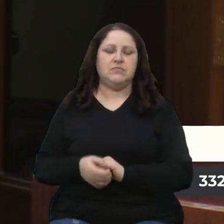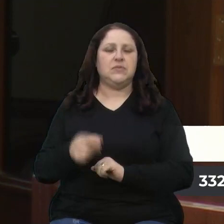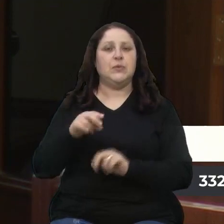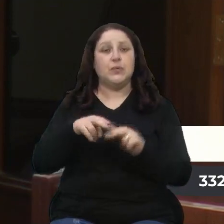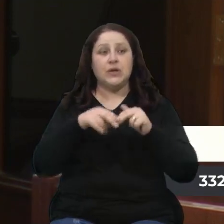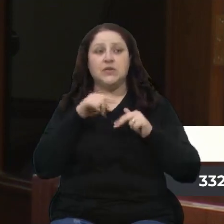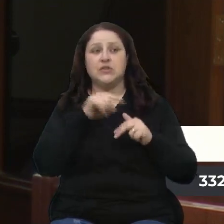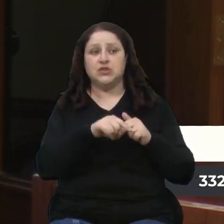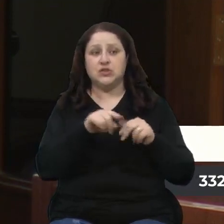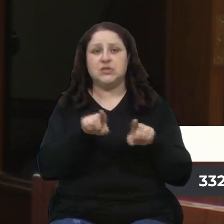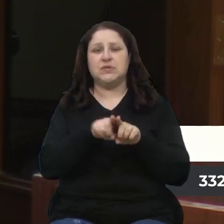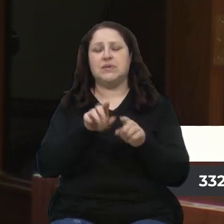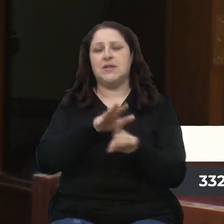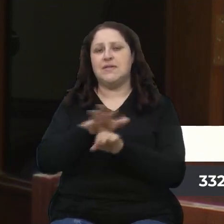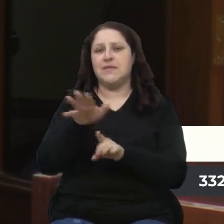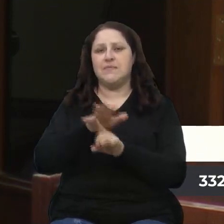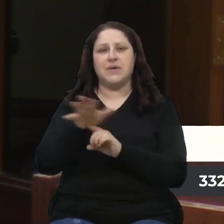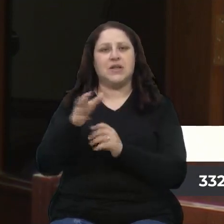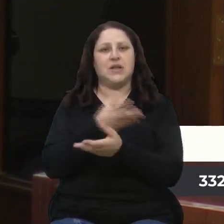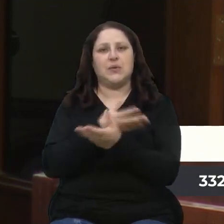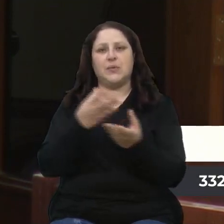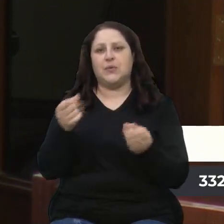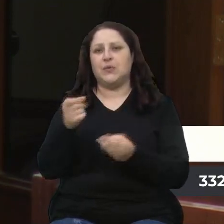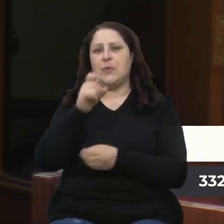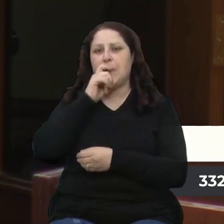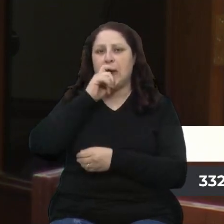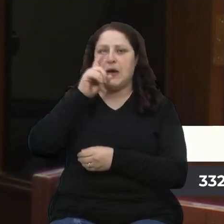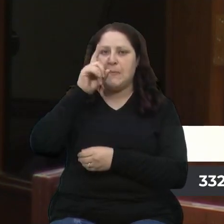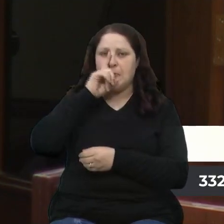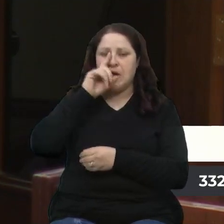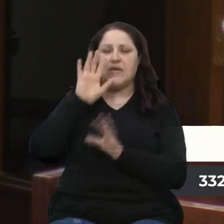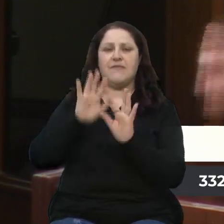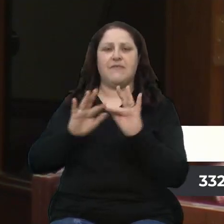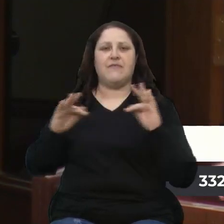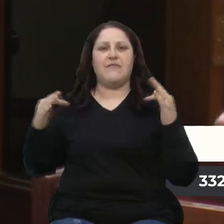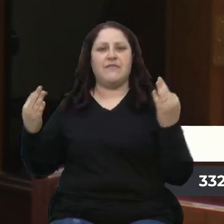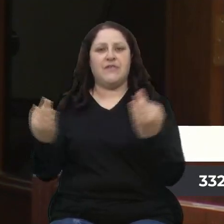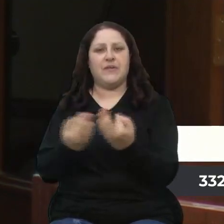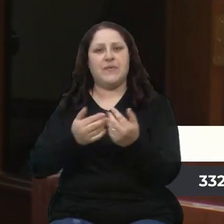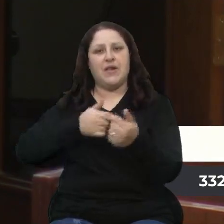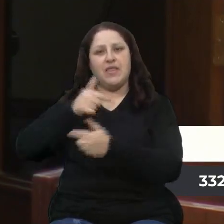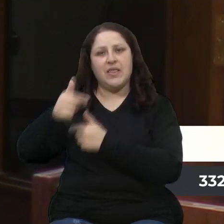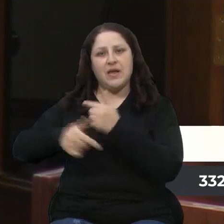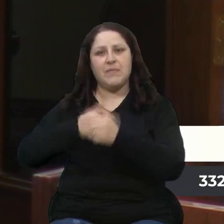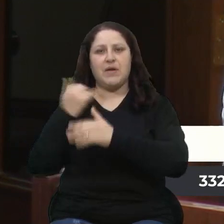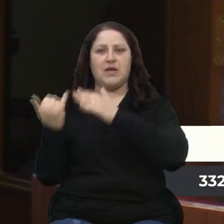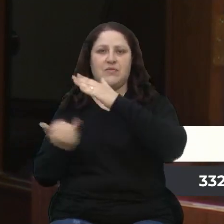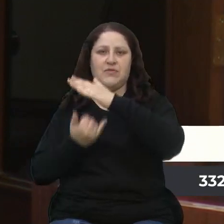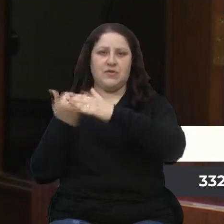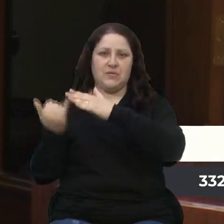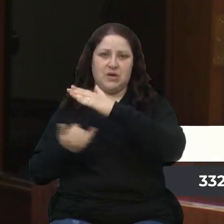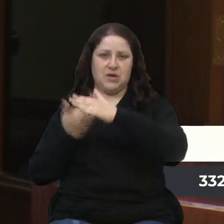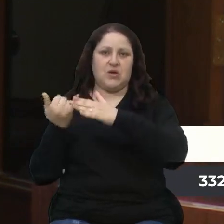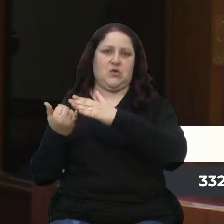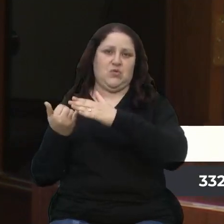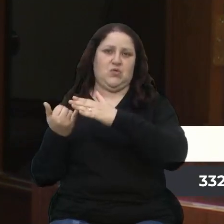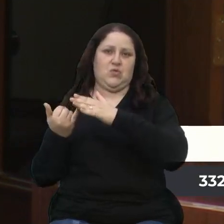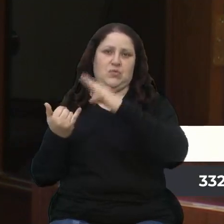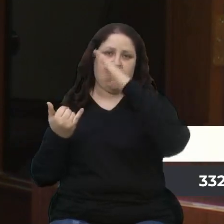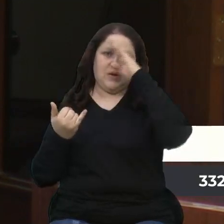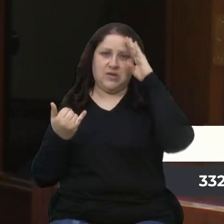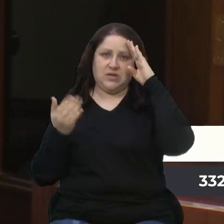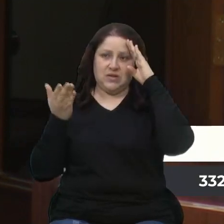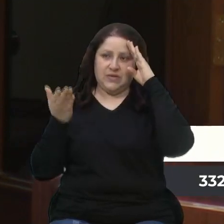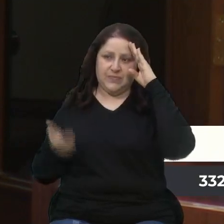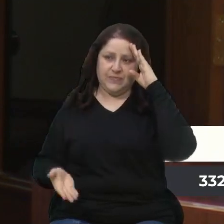muitas mães, de pais, de famílias que trabalham na informalidade, vereador Bressão, o senhor que